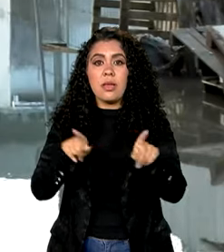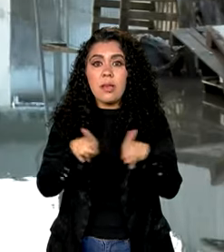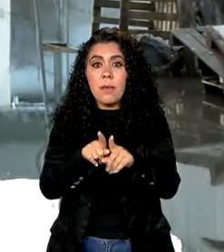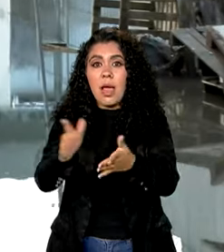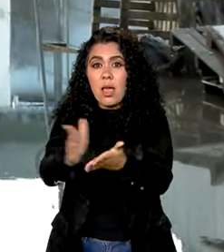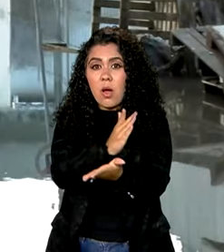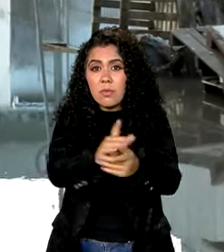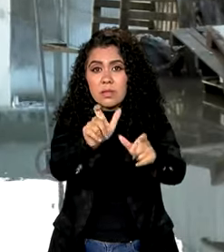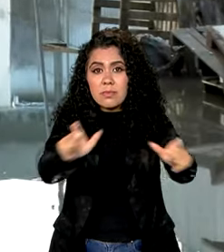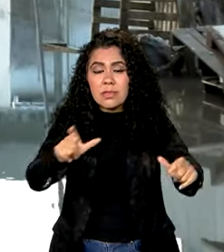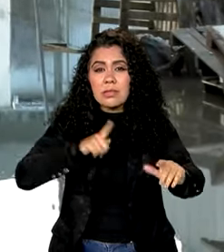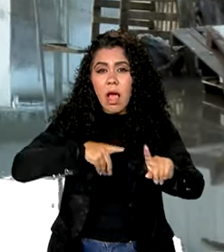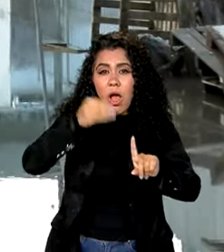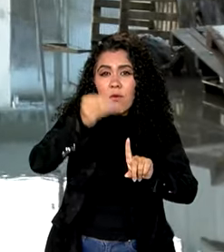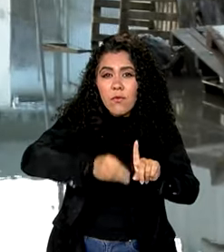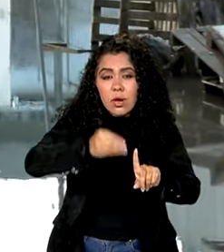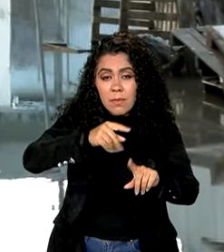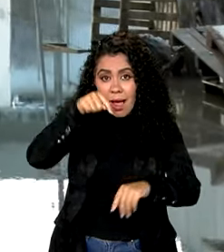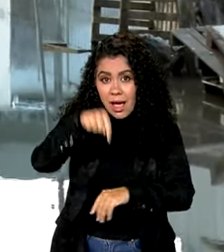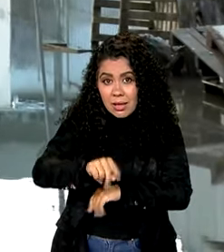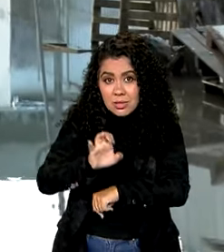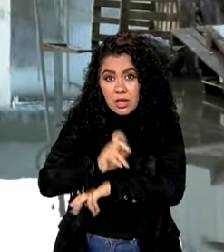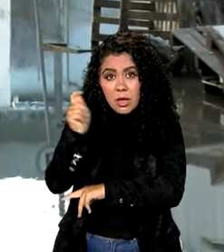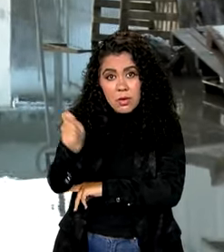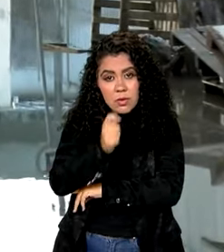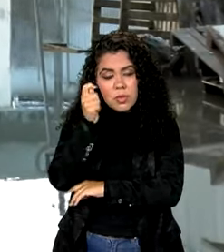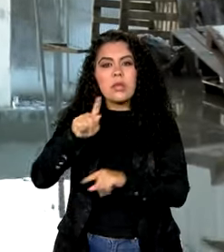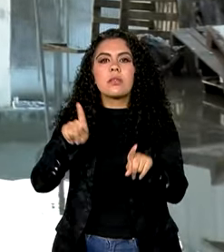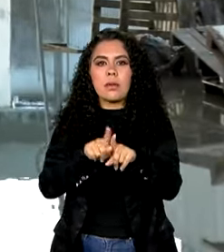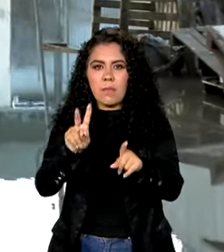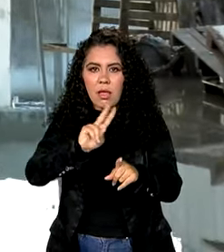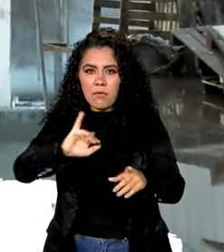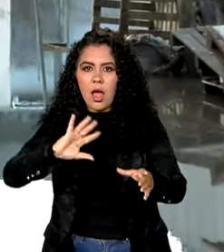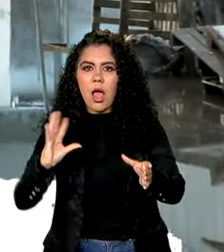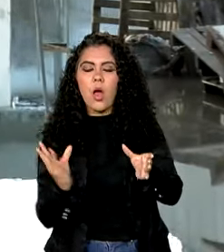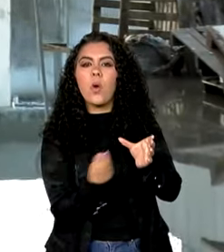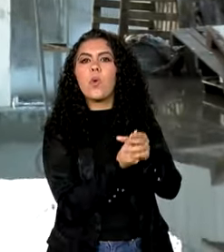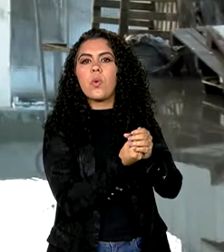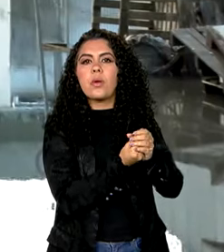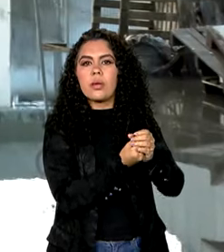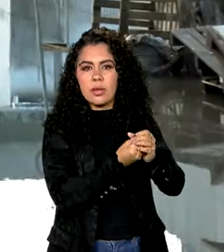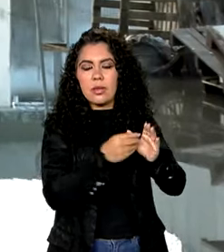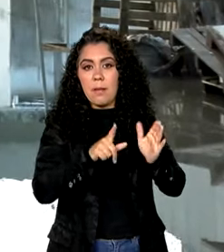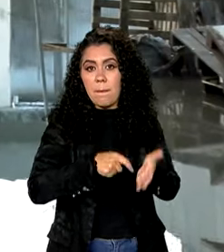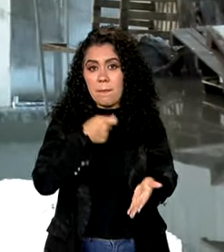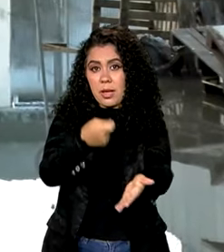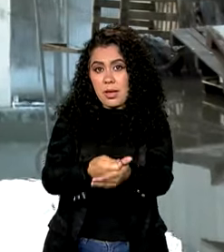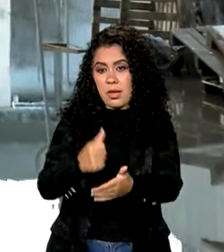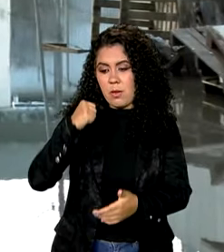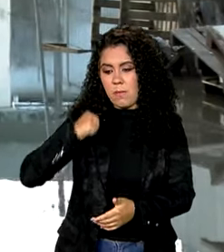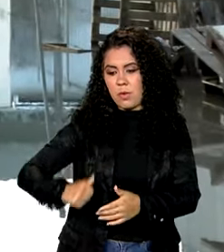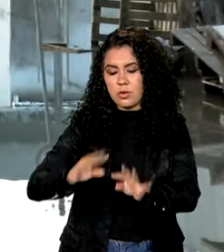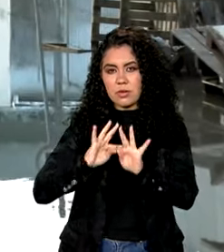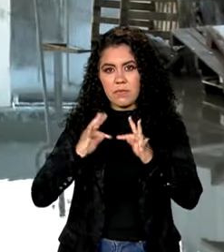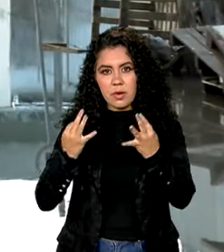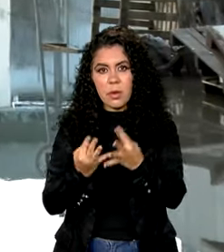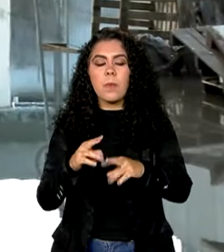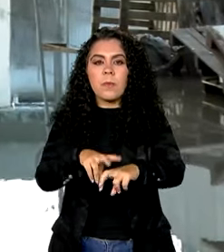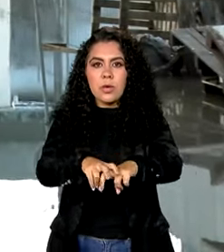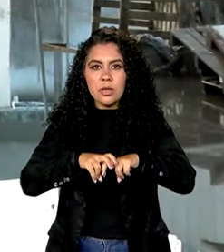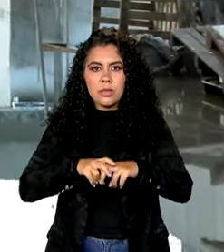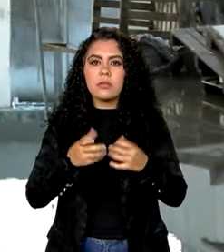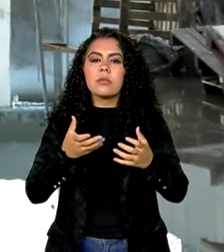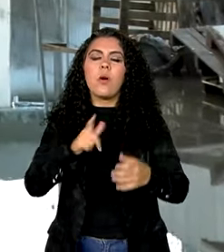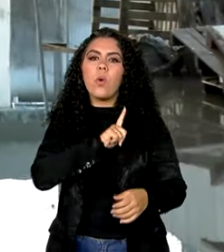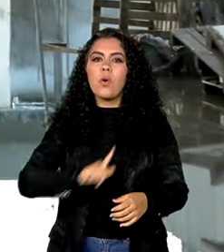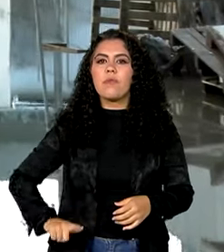de vulnerabilidade no Rio Grande do Sul serão incluídas na folha de pagamento do Bolsa Família. Com isso, o governo quer